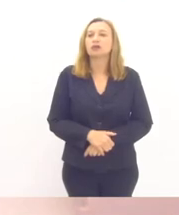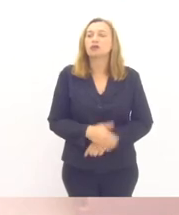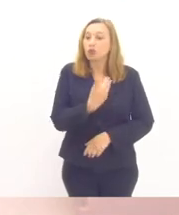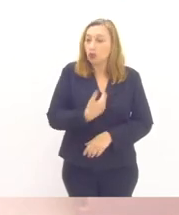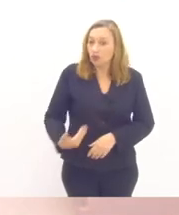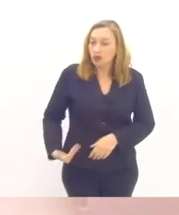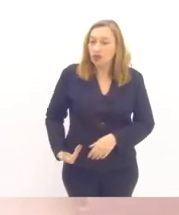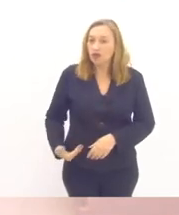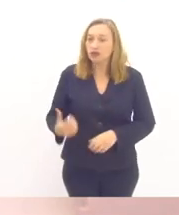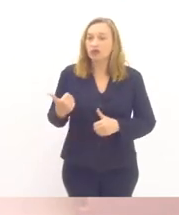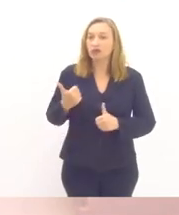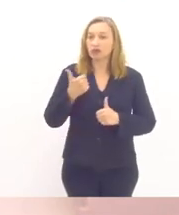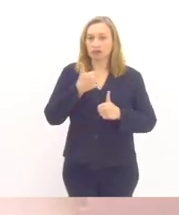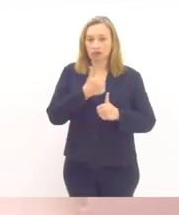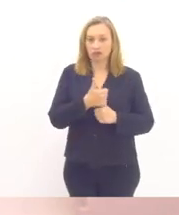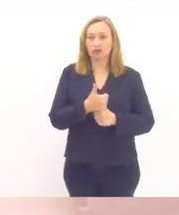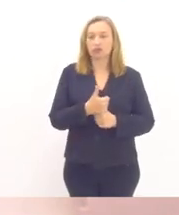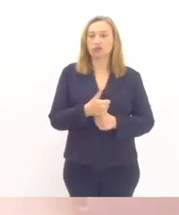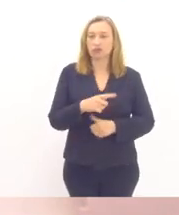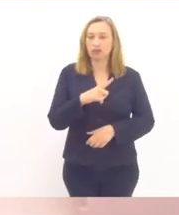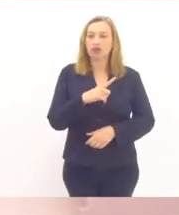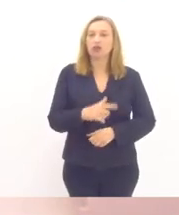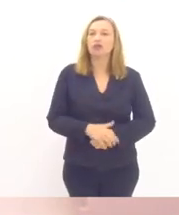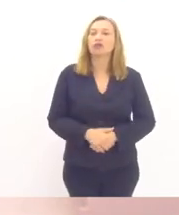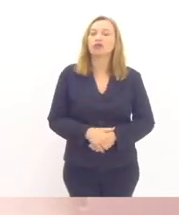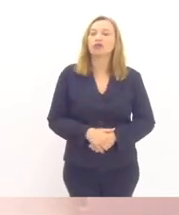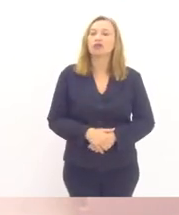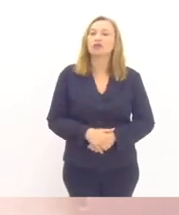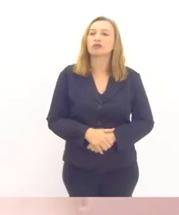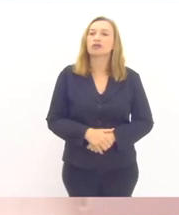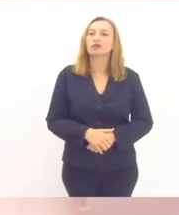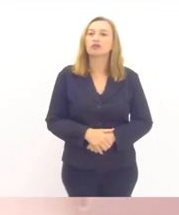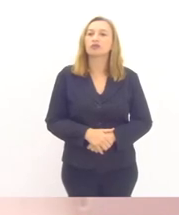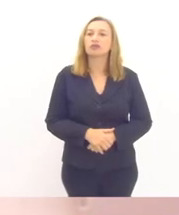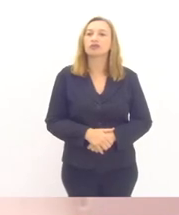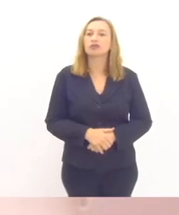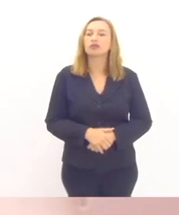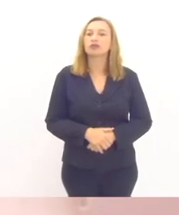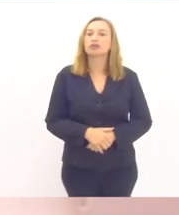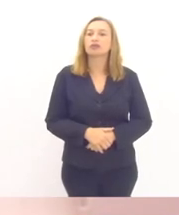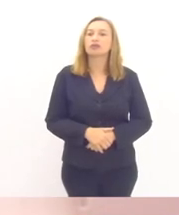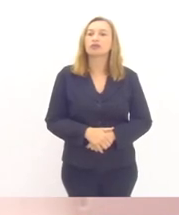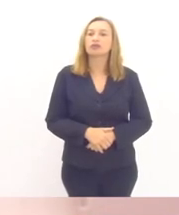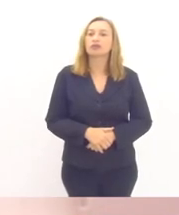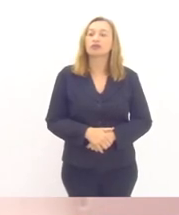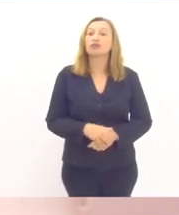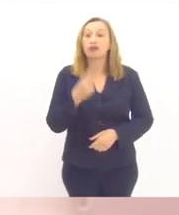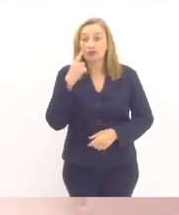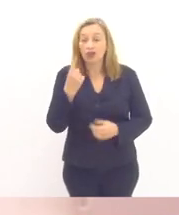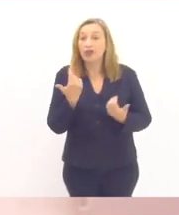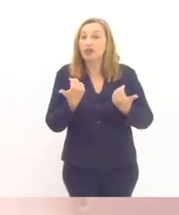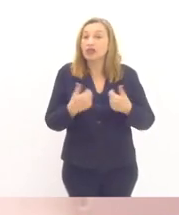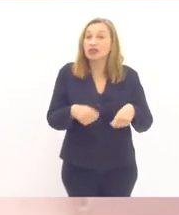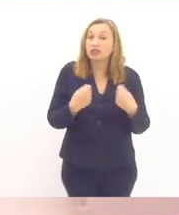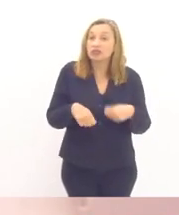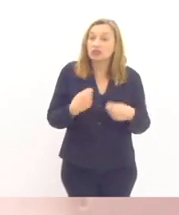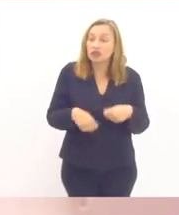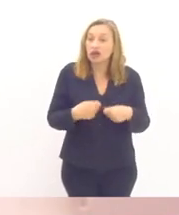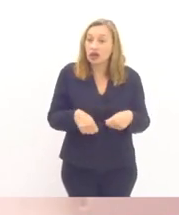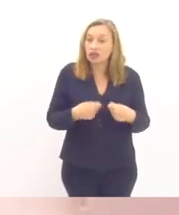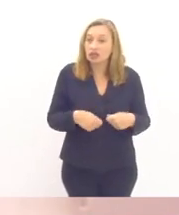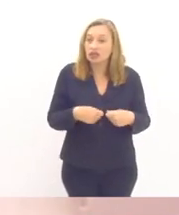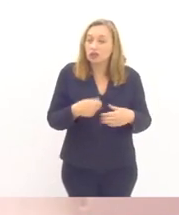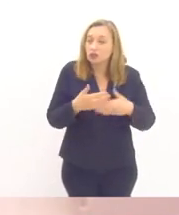governo que vai assumir, né, vai, de saída, penso eu, ter que enfrentar, né, a necessidade de